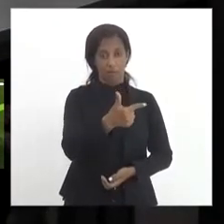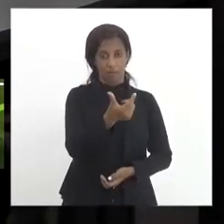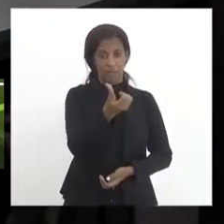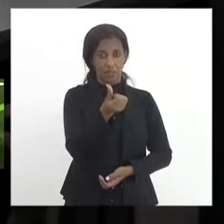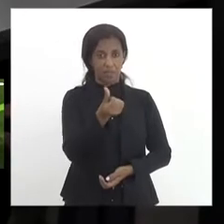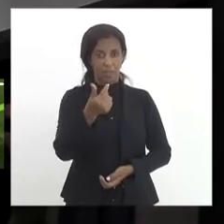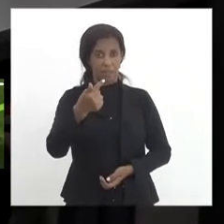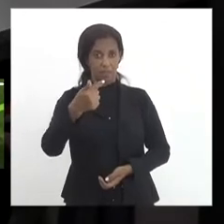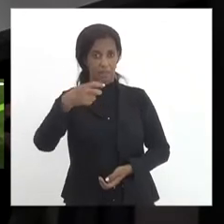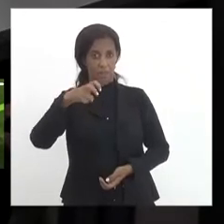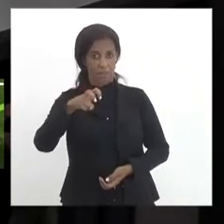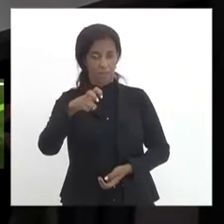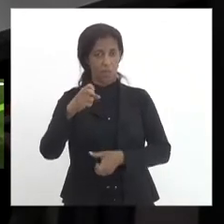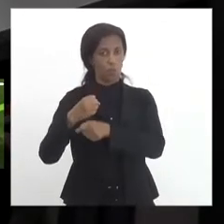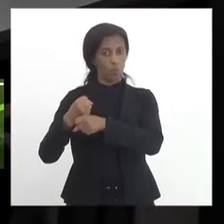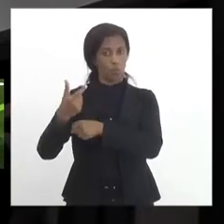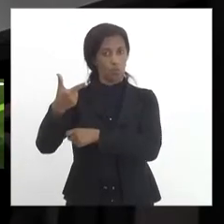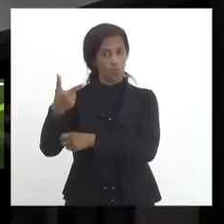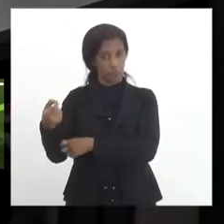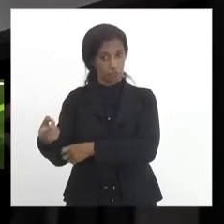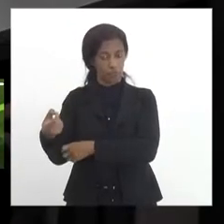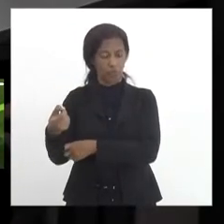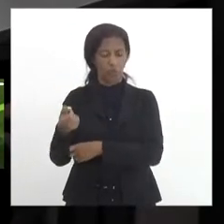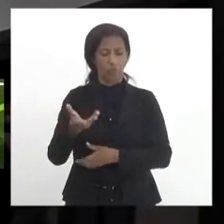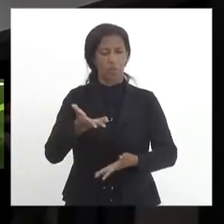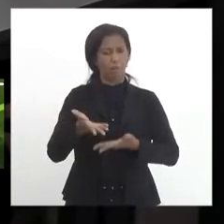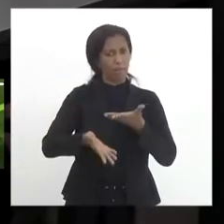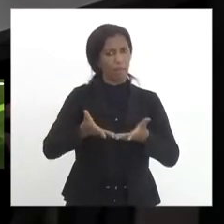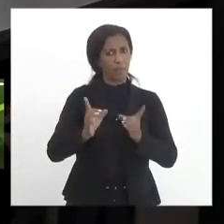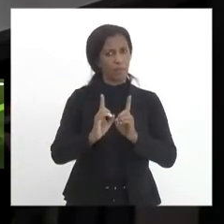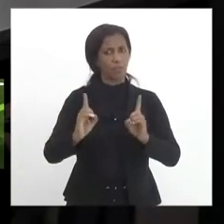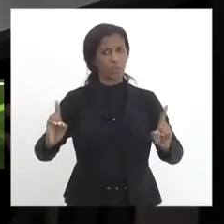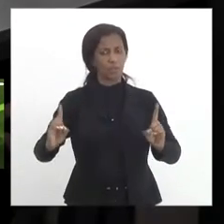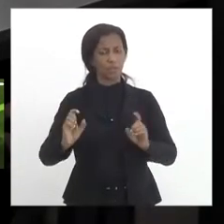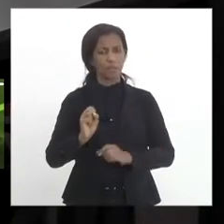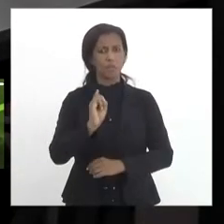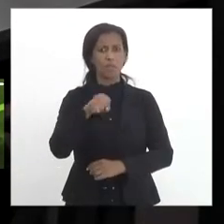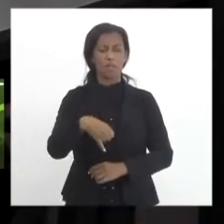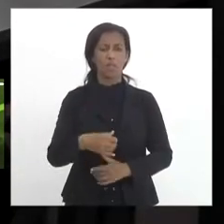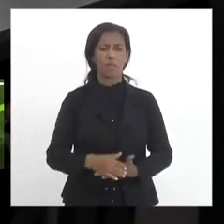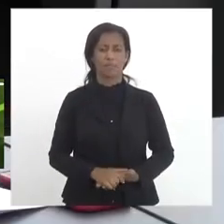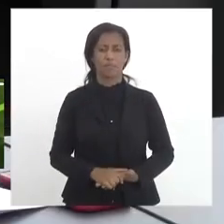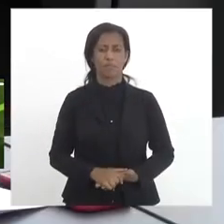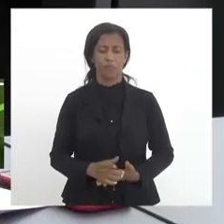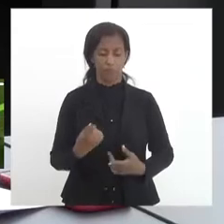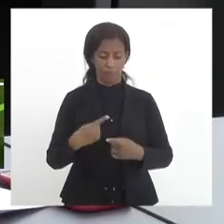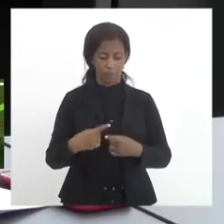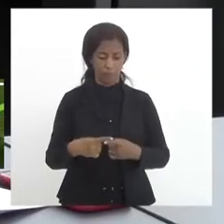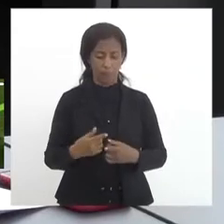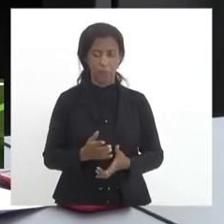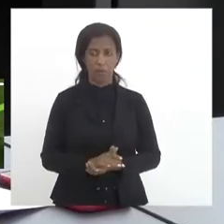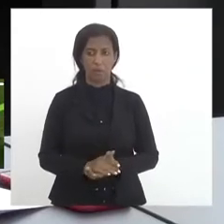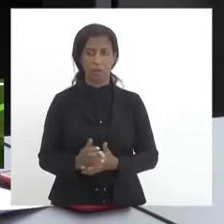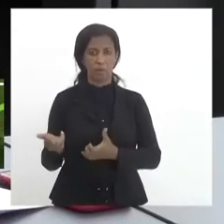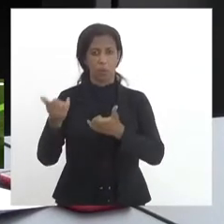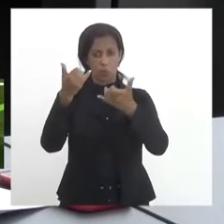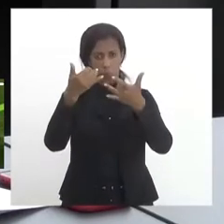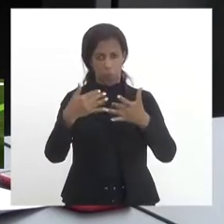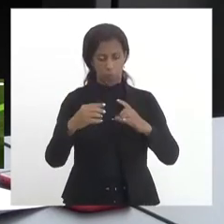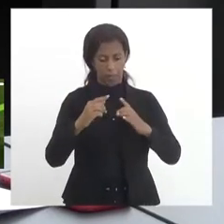2675 de 20, ela trata de distanciamento, sim, porque está definindo